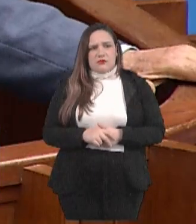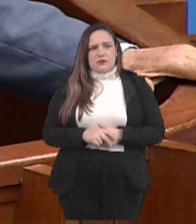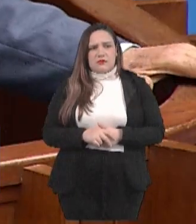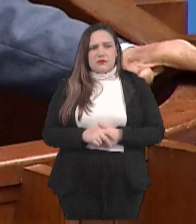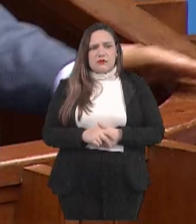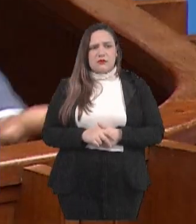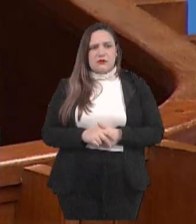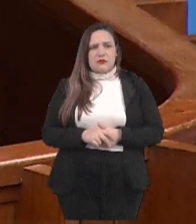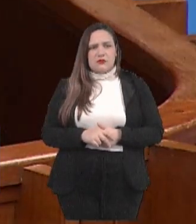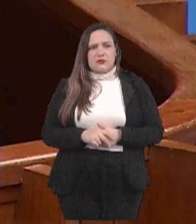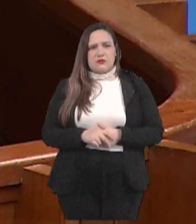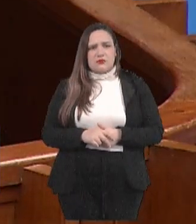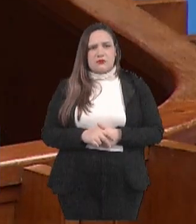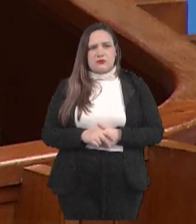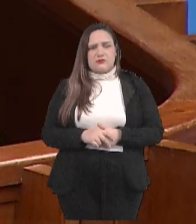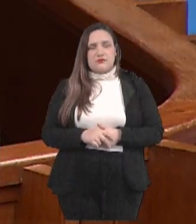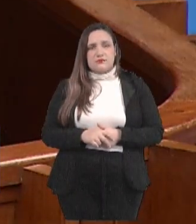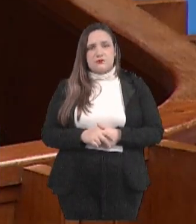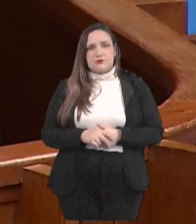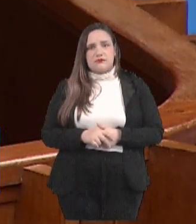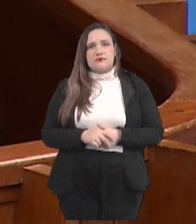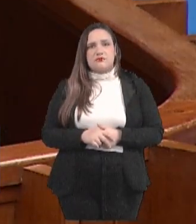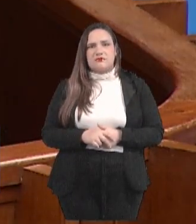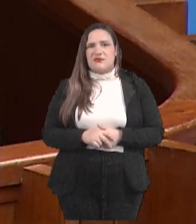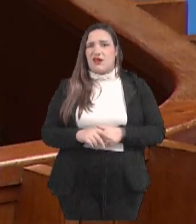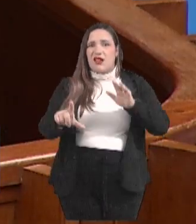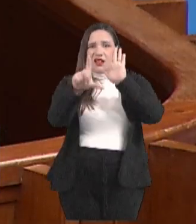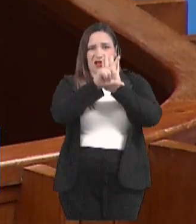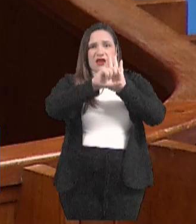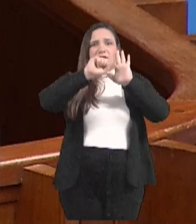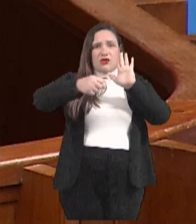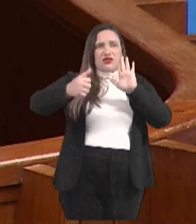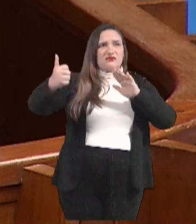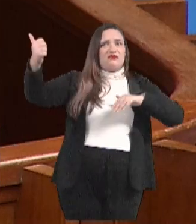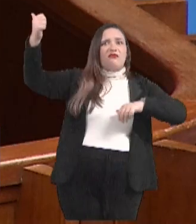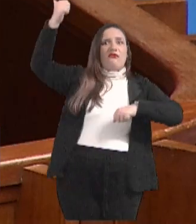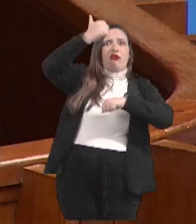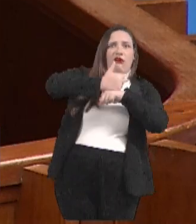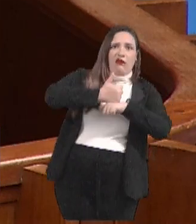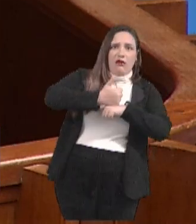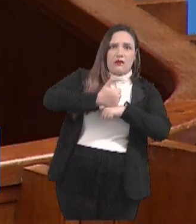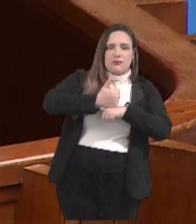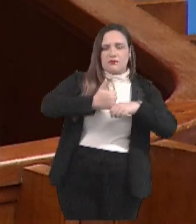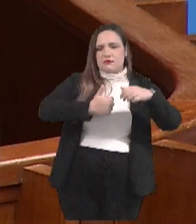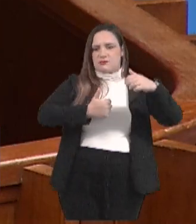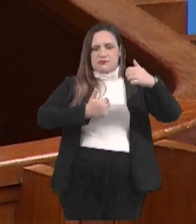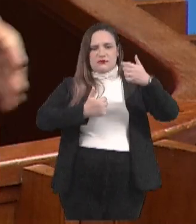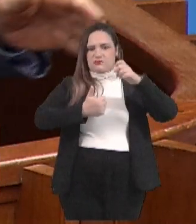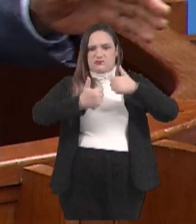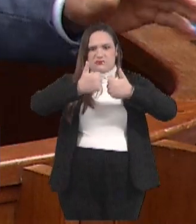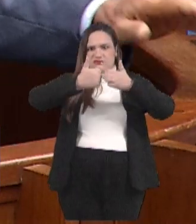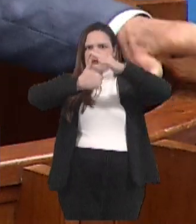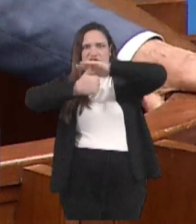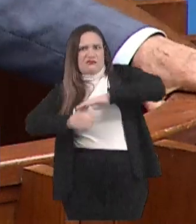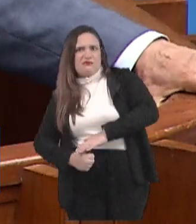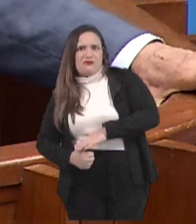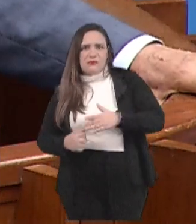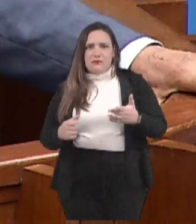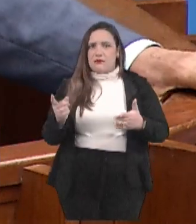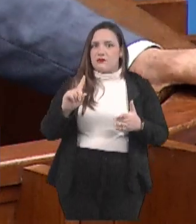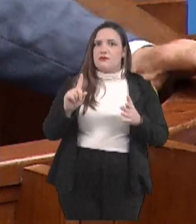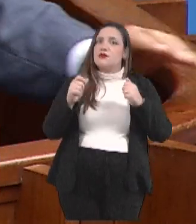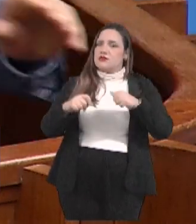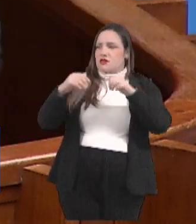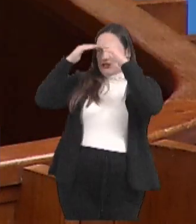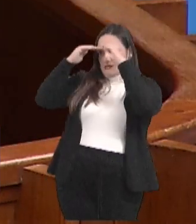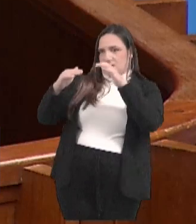porque uma lei nunca sobrepõe a outra, existe um respeito. E quando